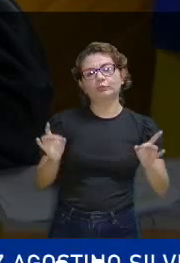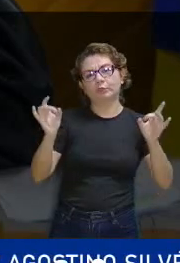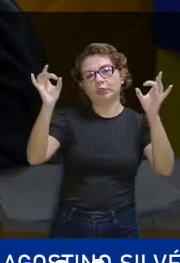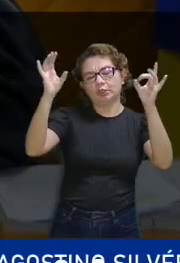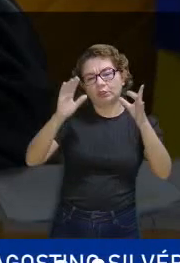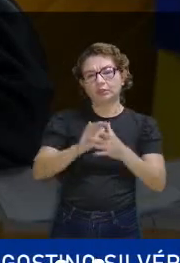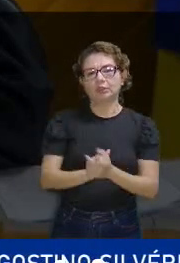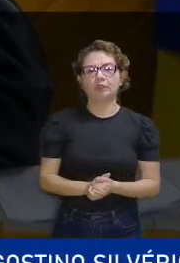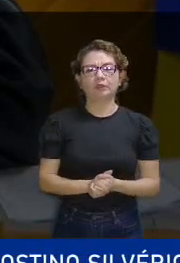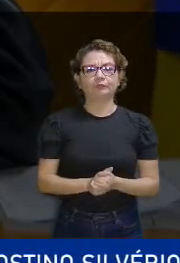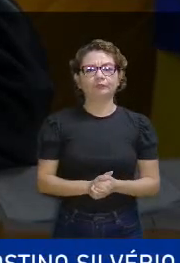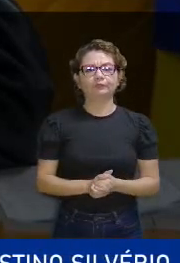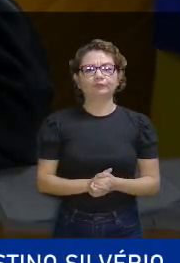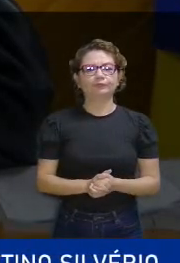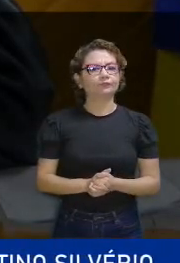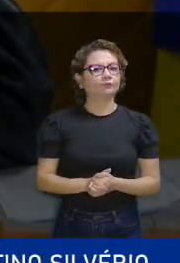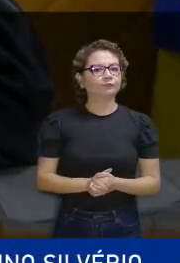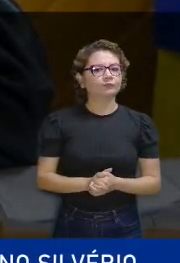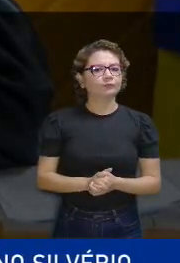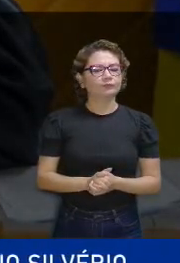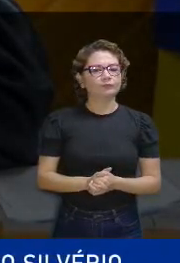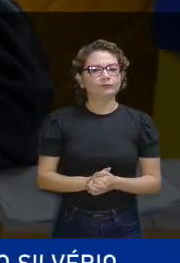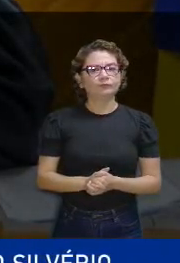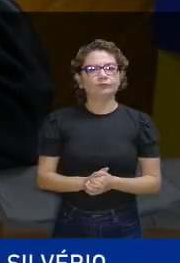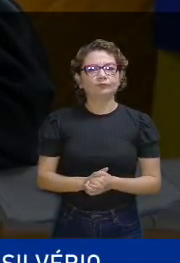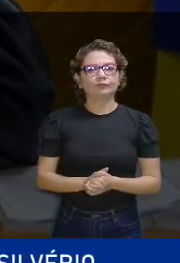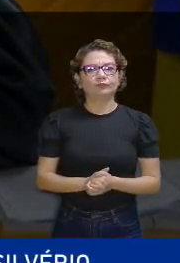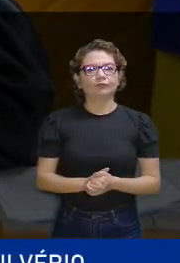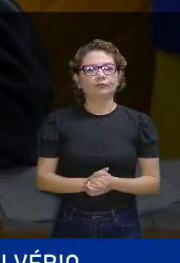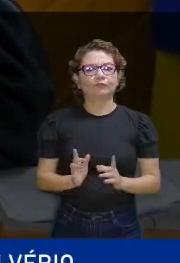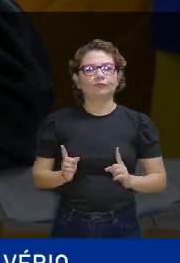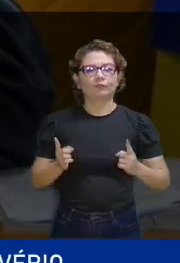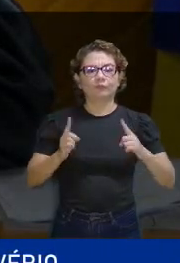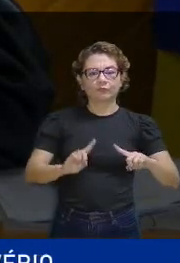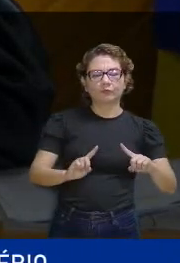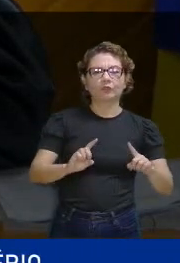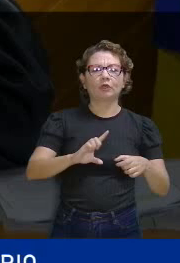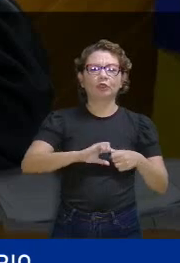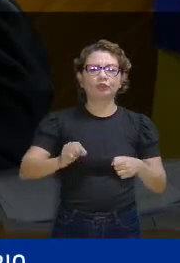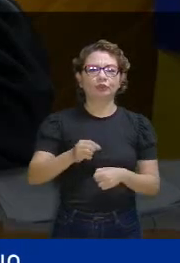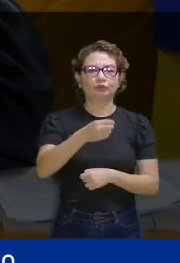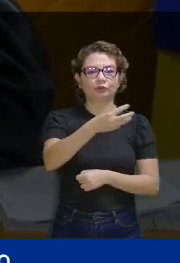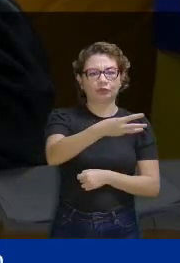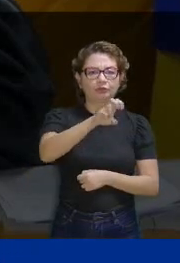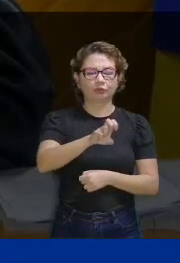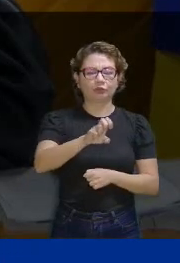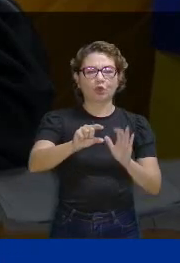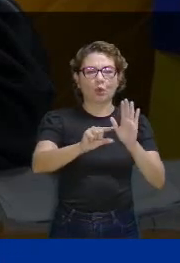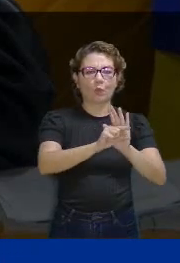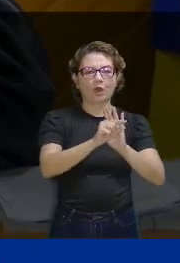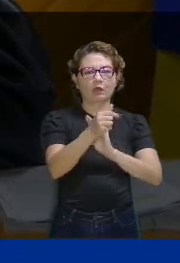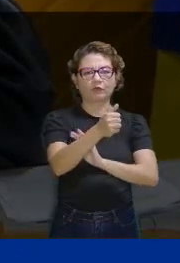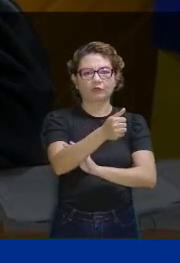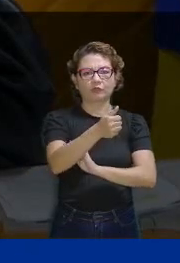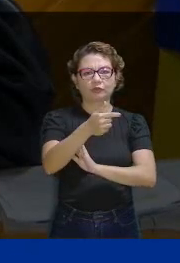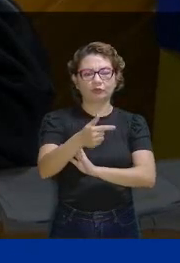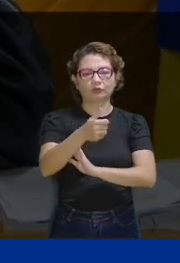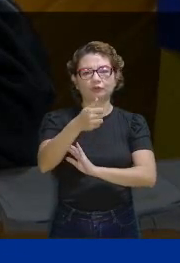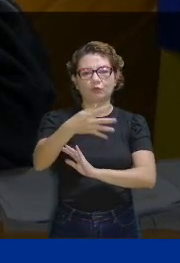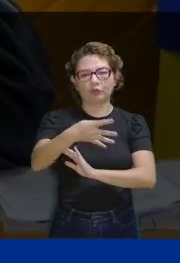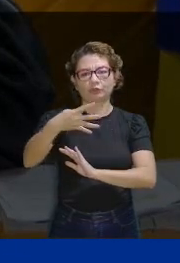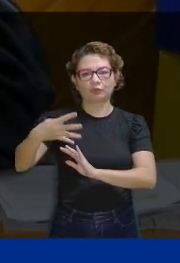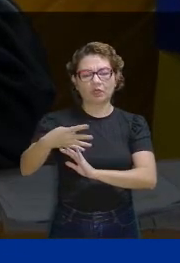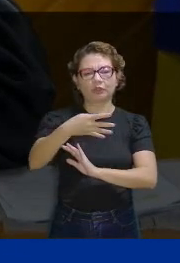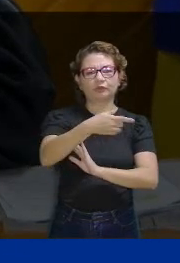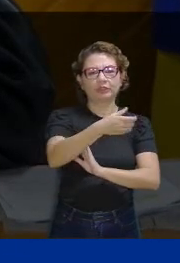especial, arguindo, em síntese, 1. Afronta o disposto nos artigos 35, parágrafos 12, 44